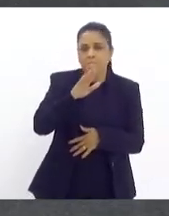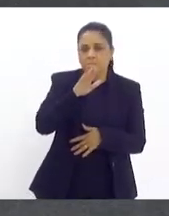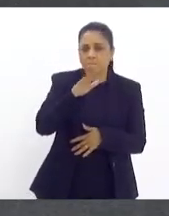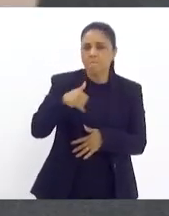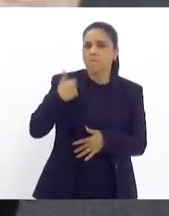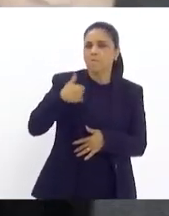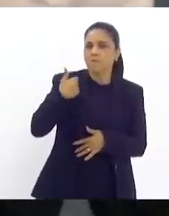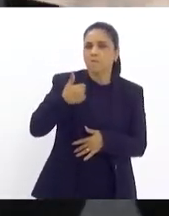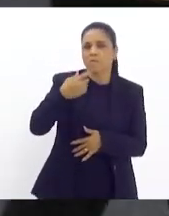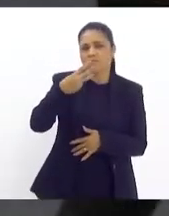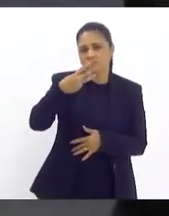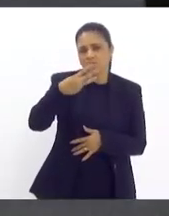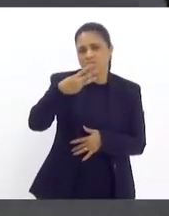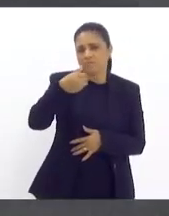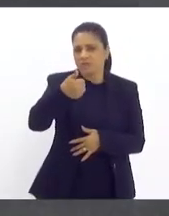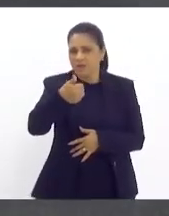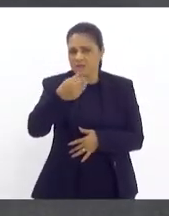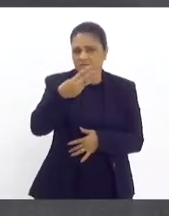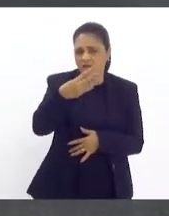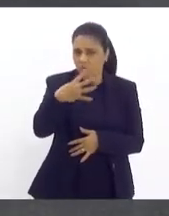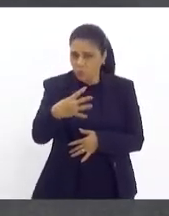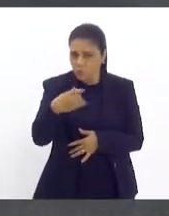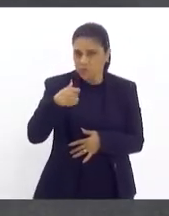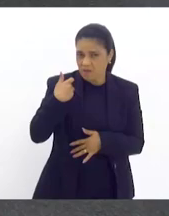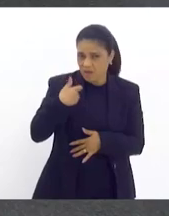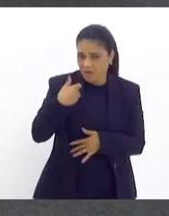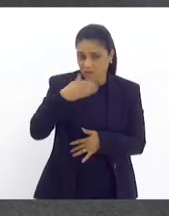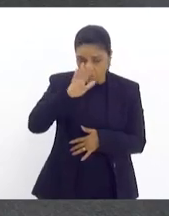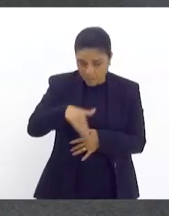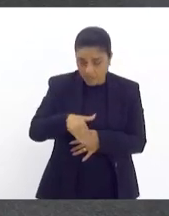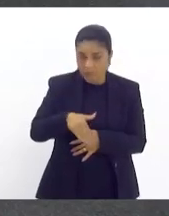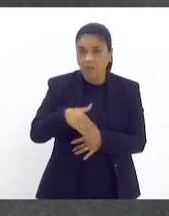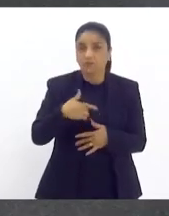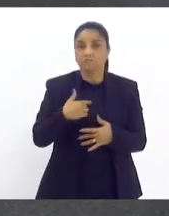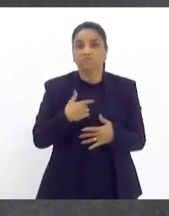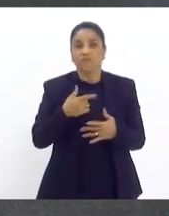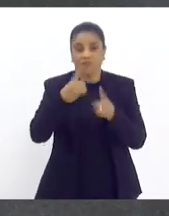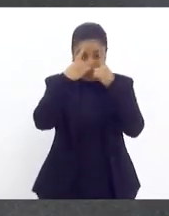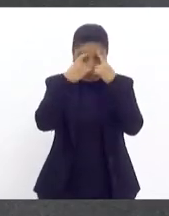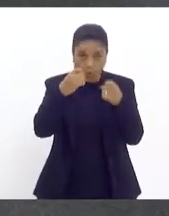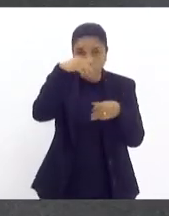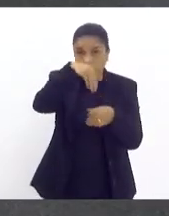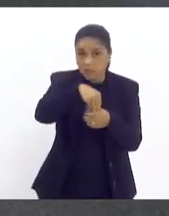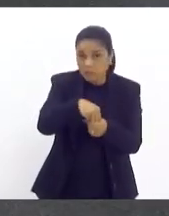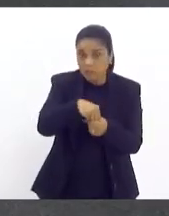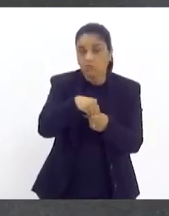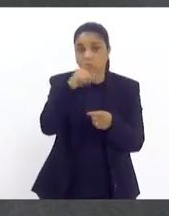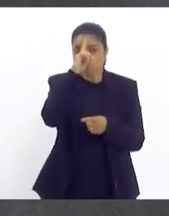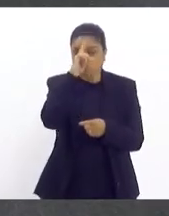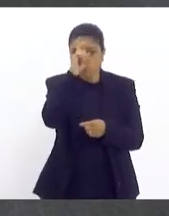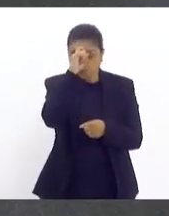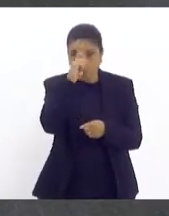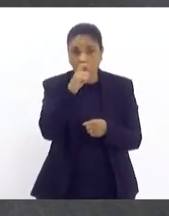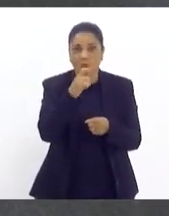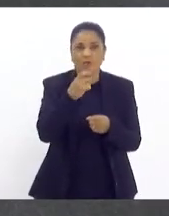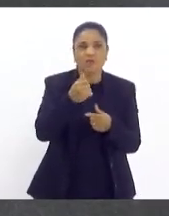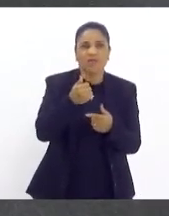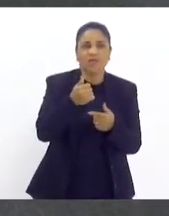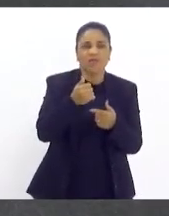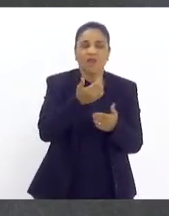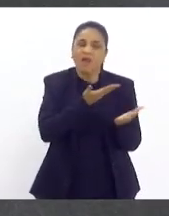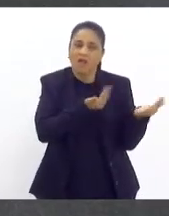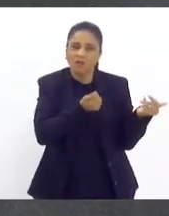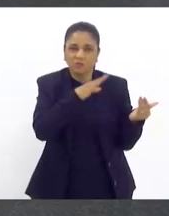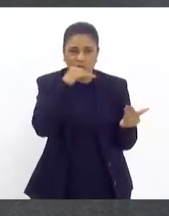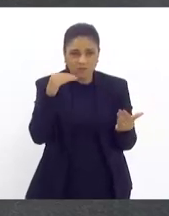foram Violentadas em hospitais e de 14 e 10 adolescentes entre 14 e